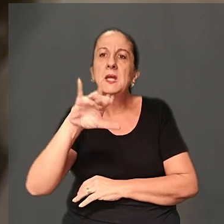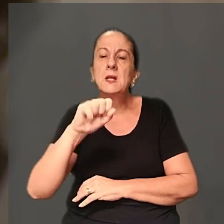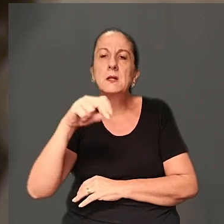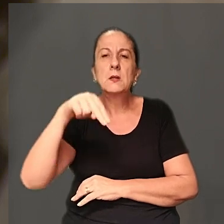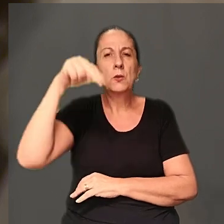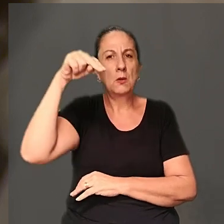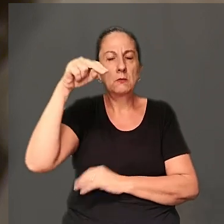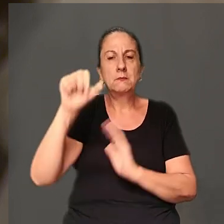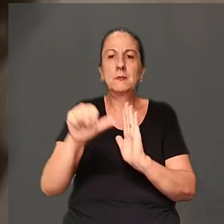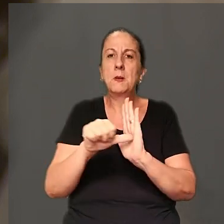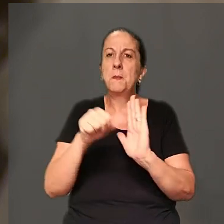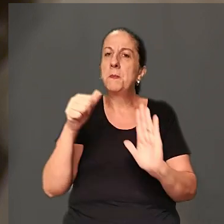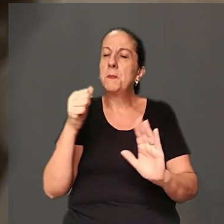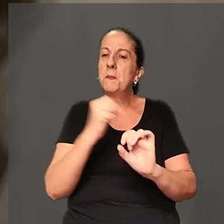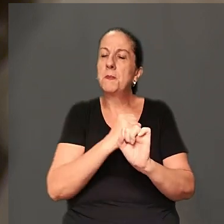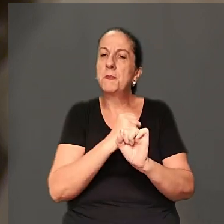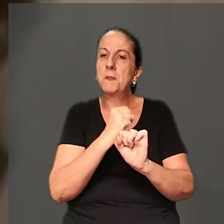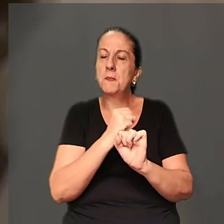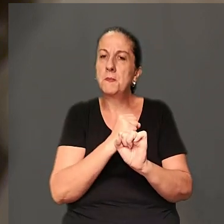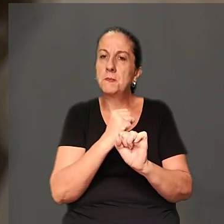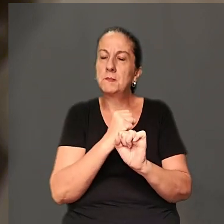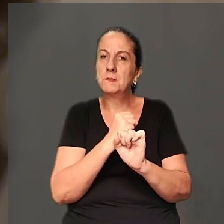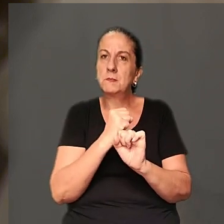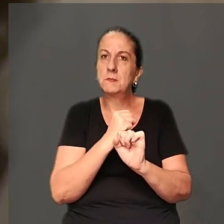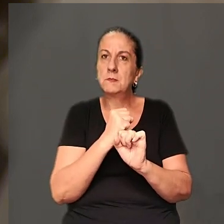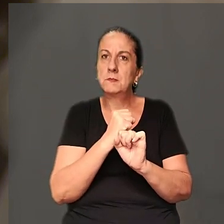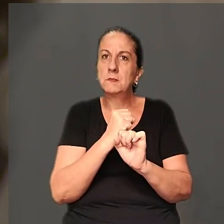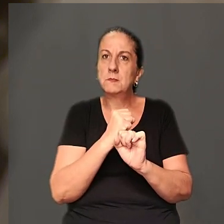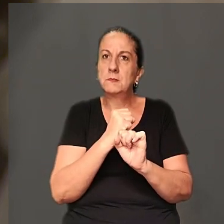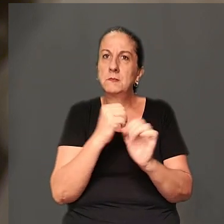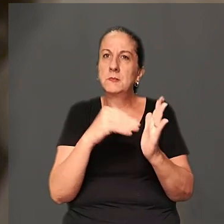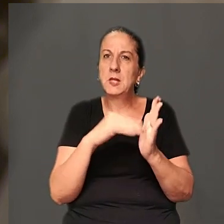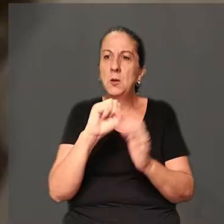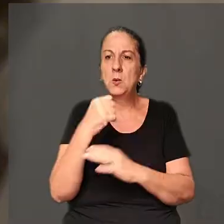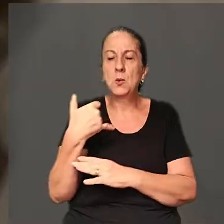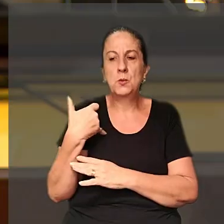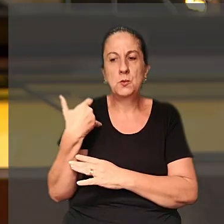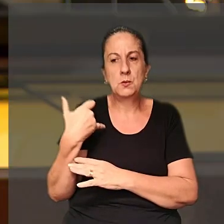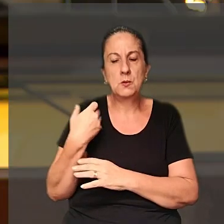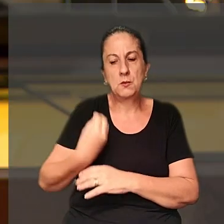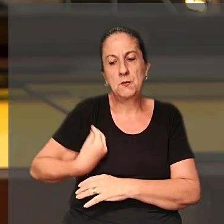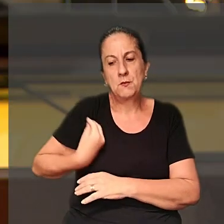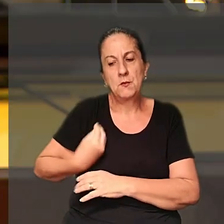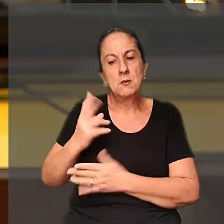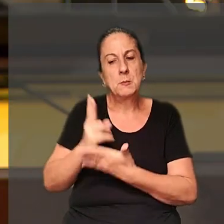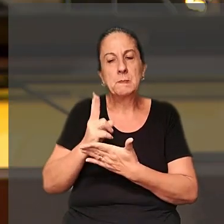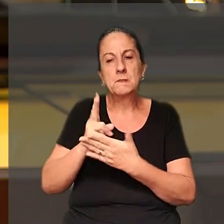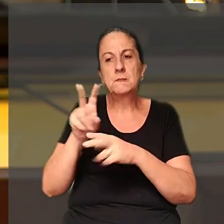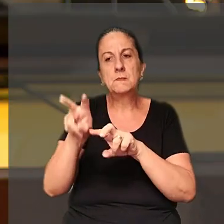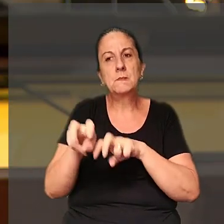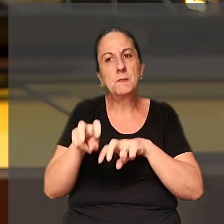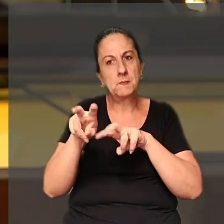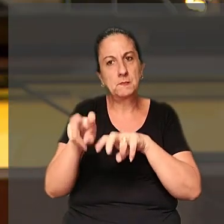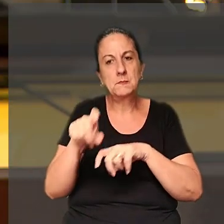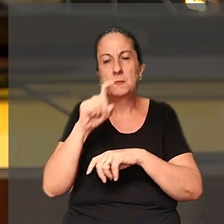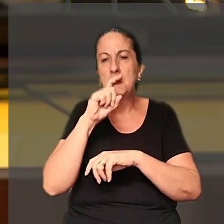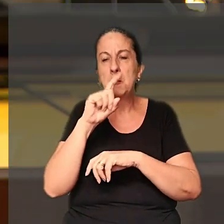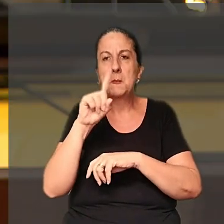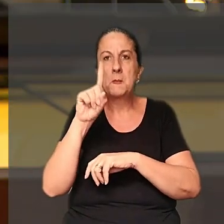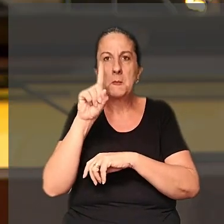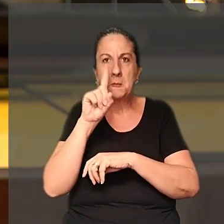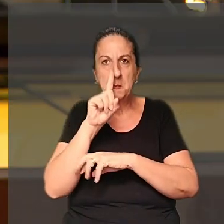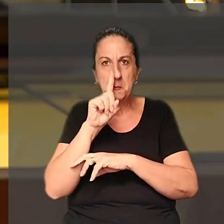Norte. Os meus primeiros anos, até 8 anos, vivendo sempre na zona rural,